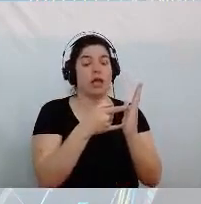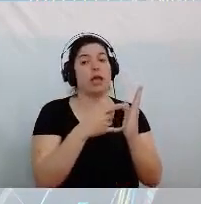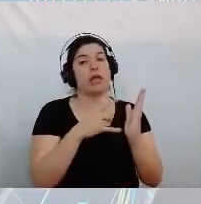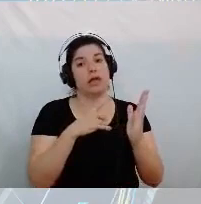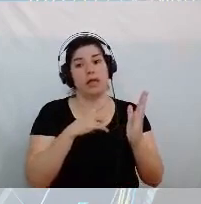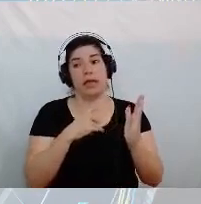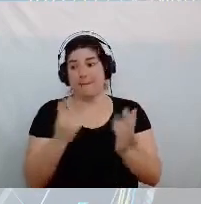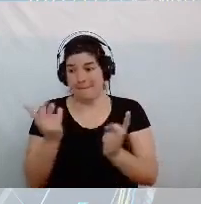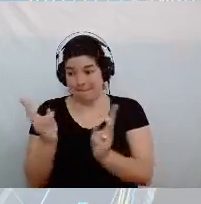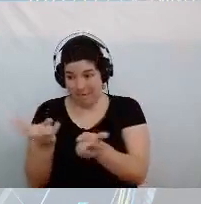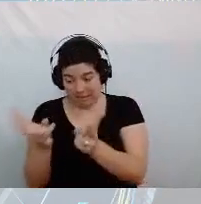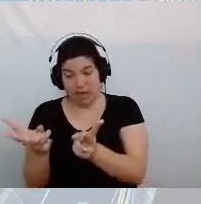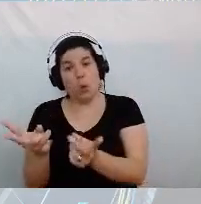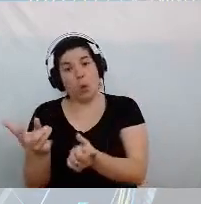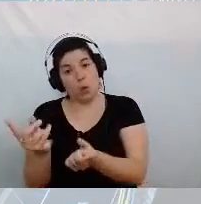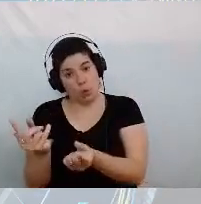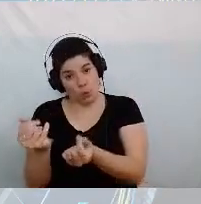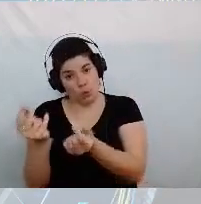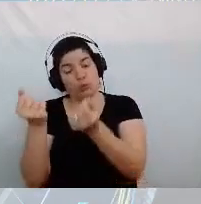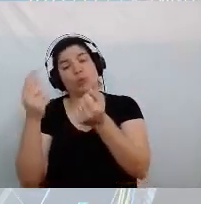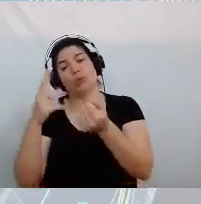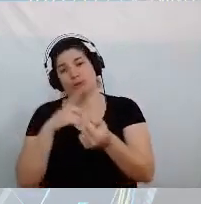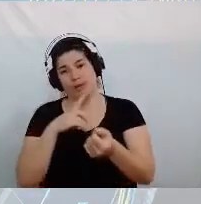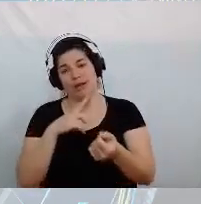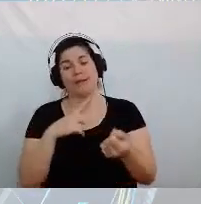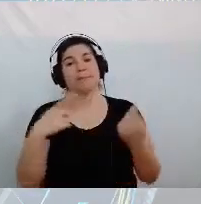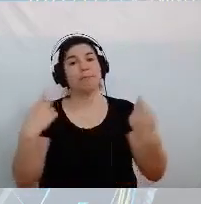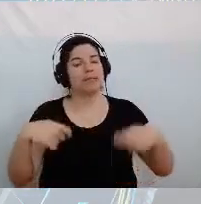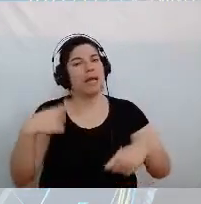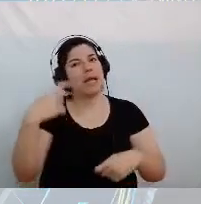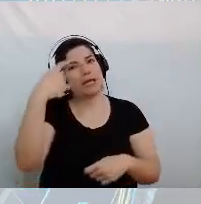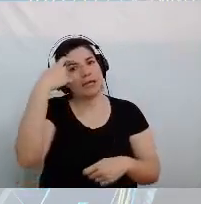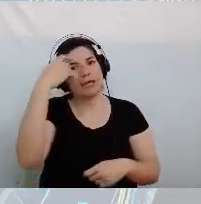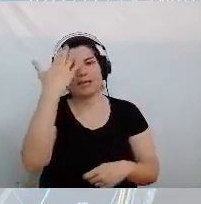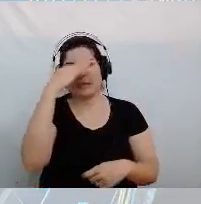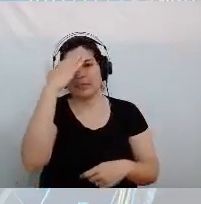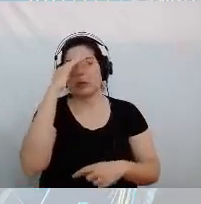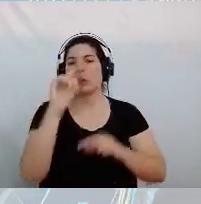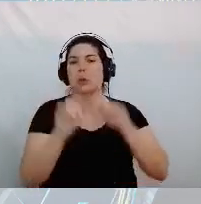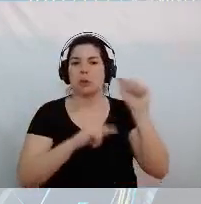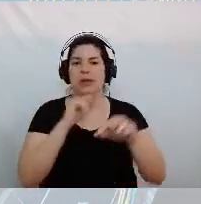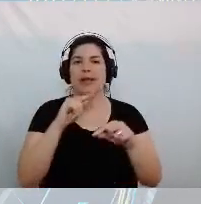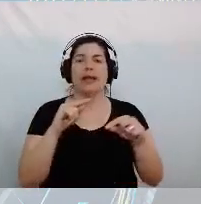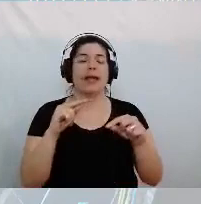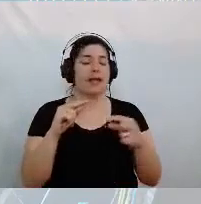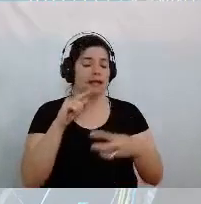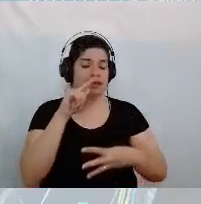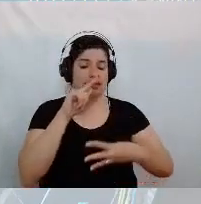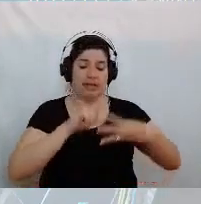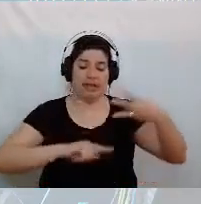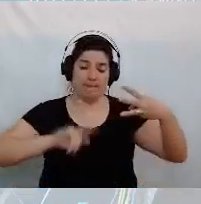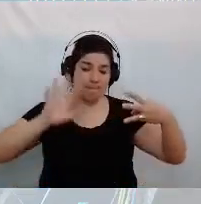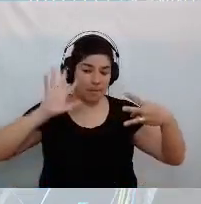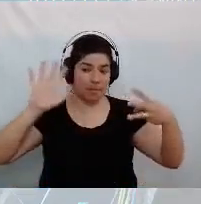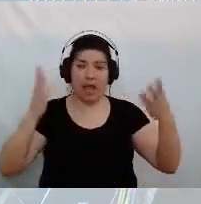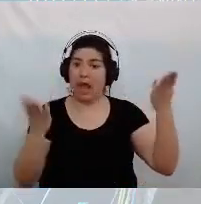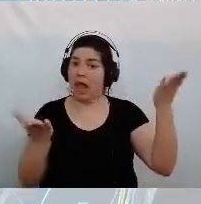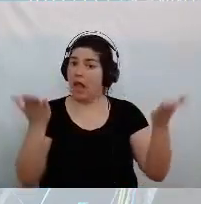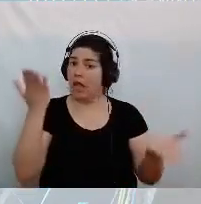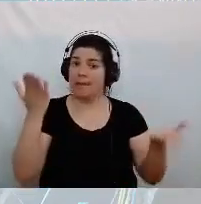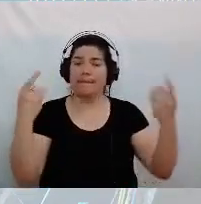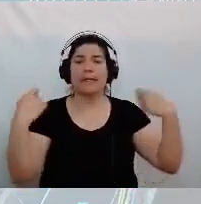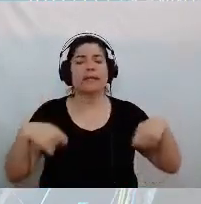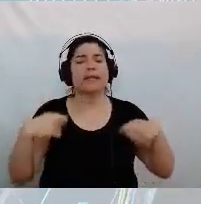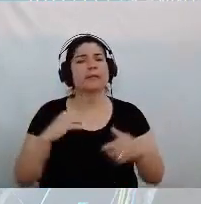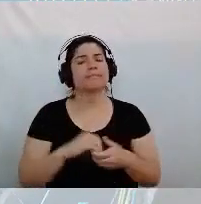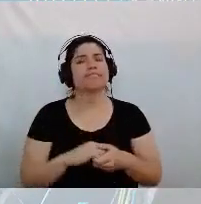ser acordado então no final do dia a gente precisa sempre equilibrar esses três pensamentos afinal de contas Qual é a